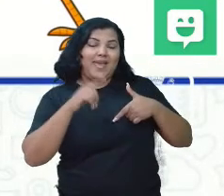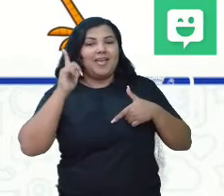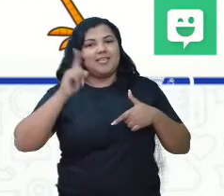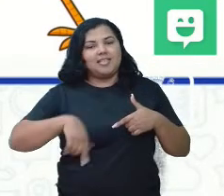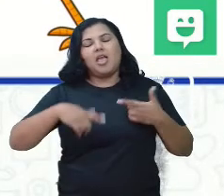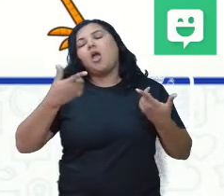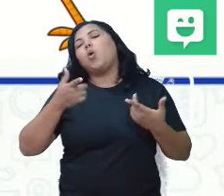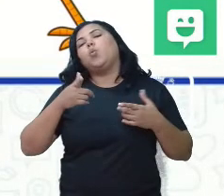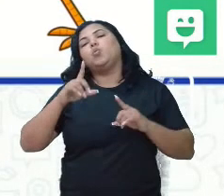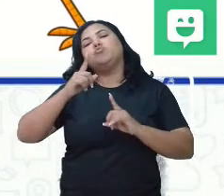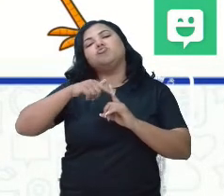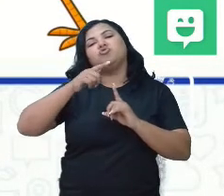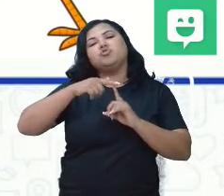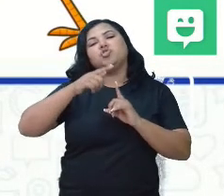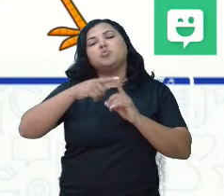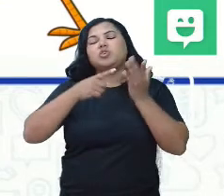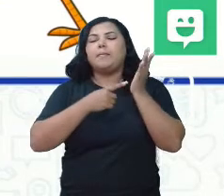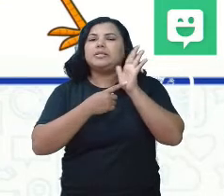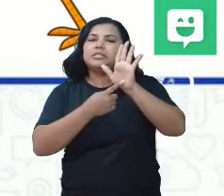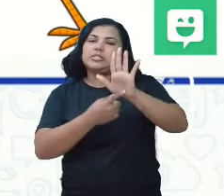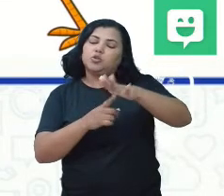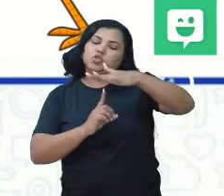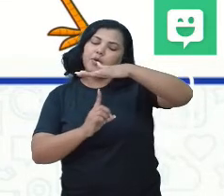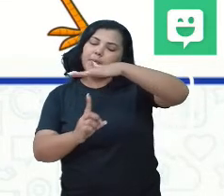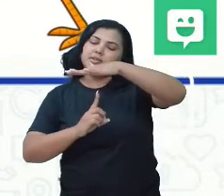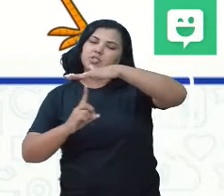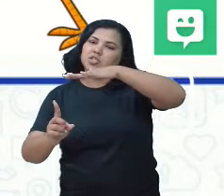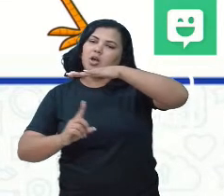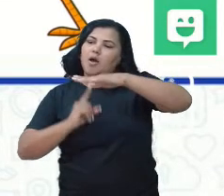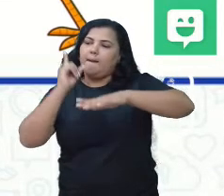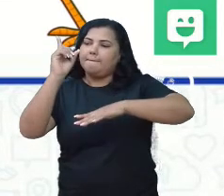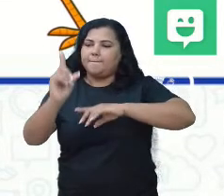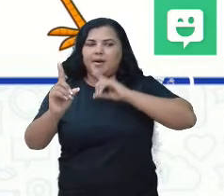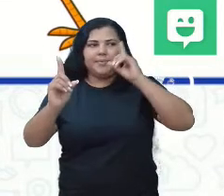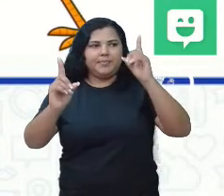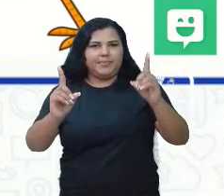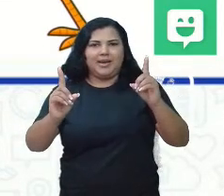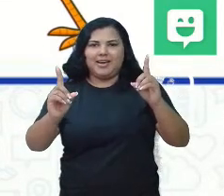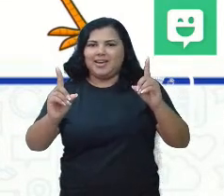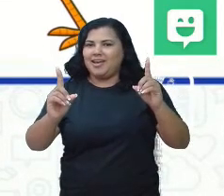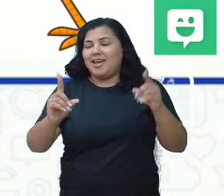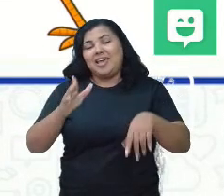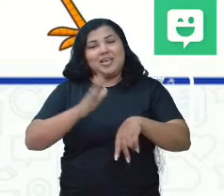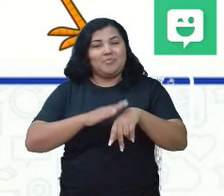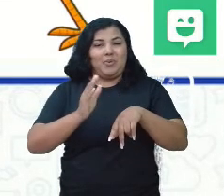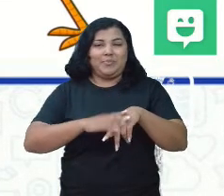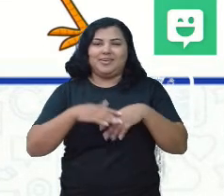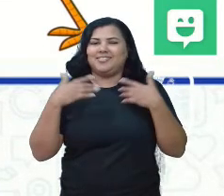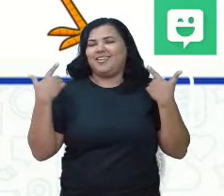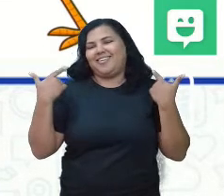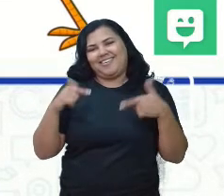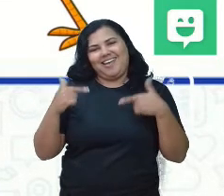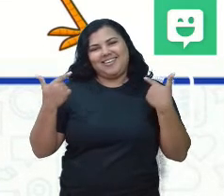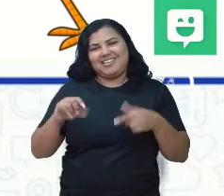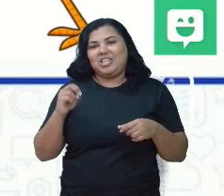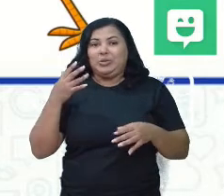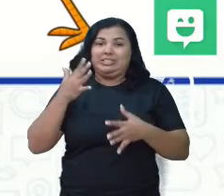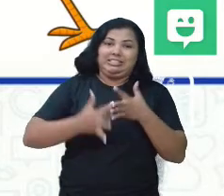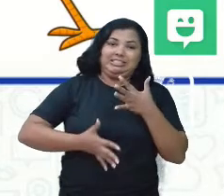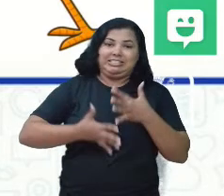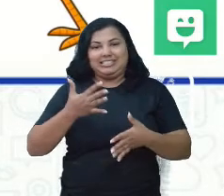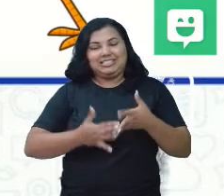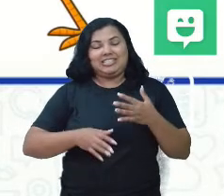de encenação onde as personagens são colocadas em situações ridículas, ou